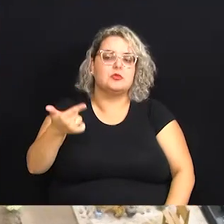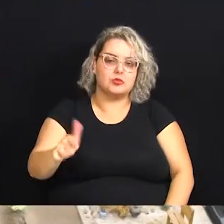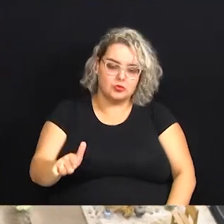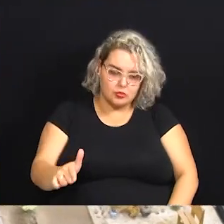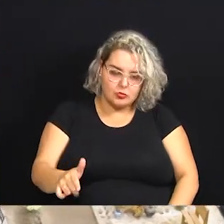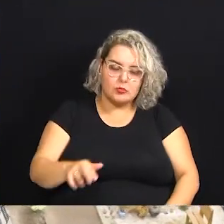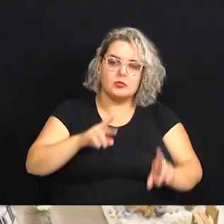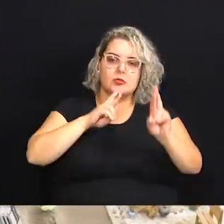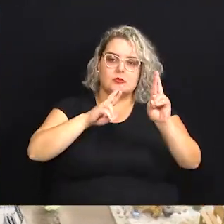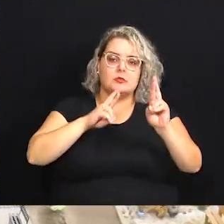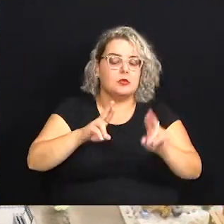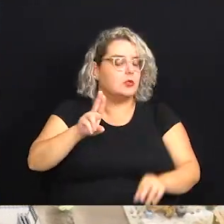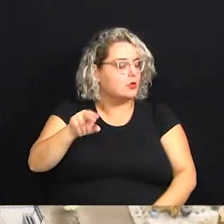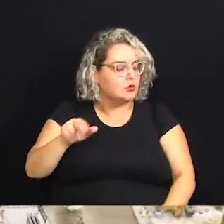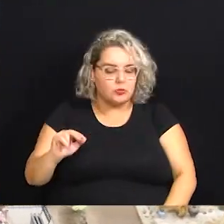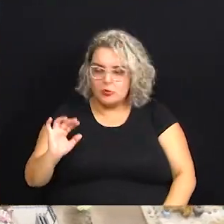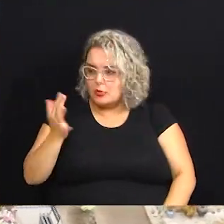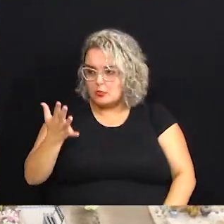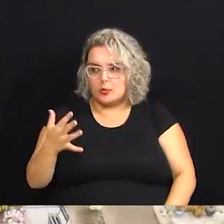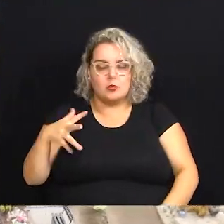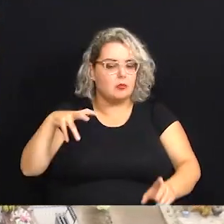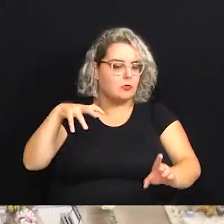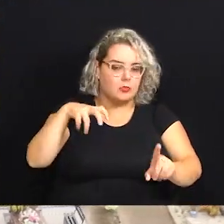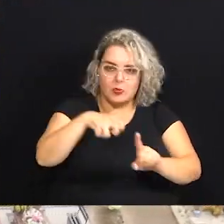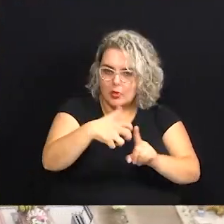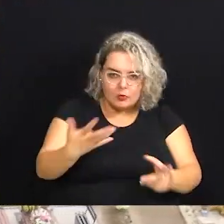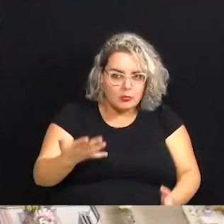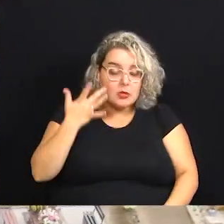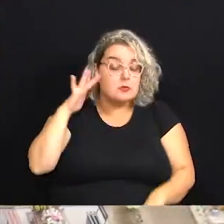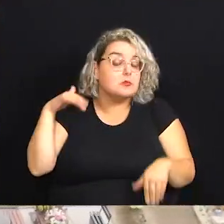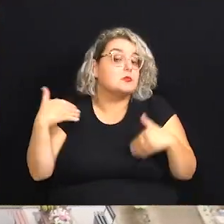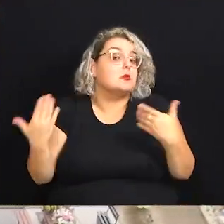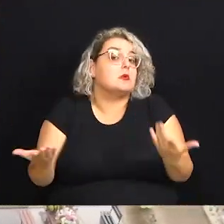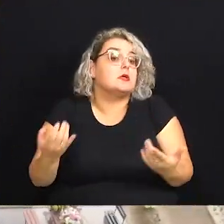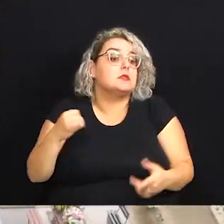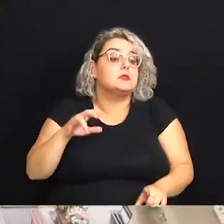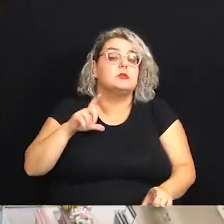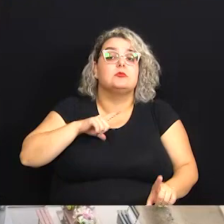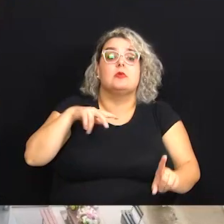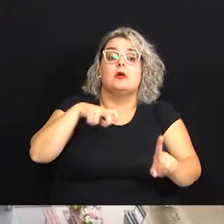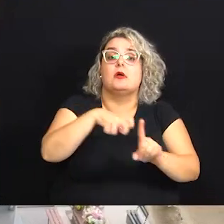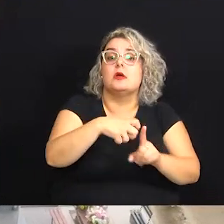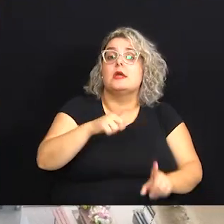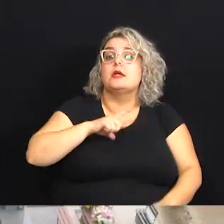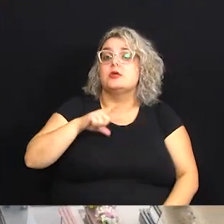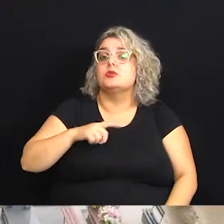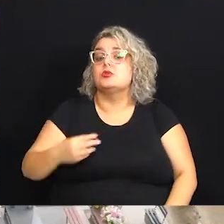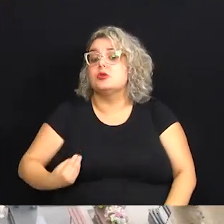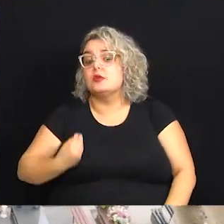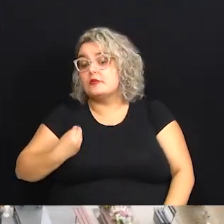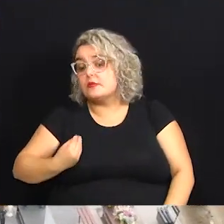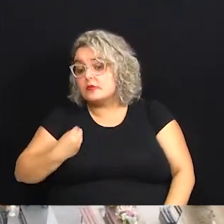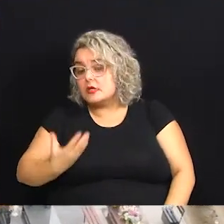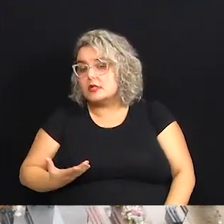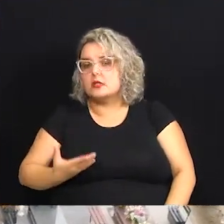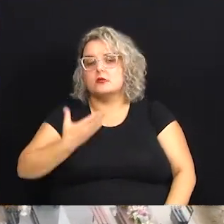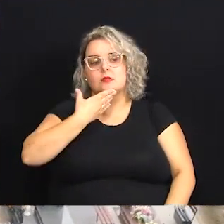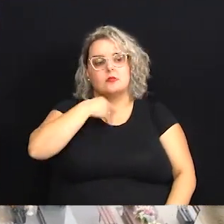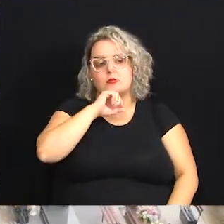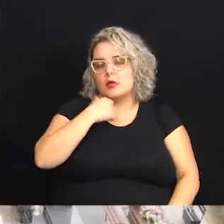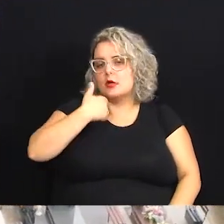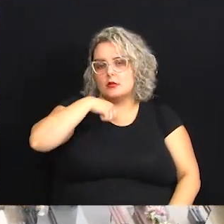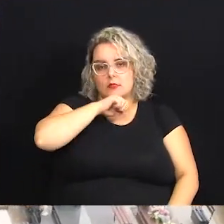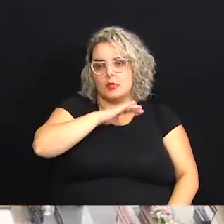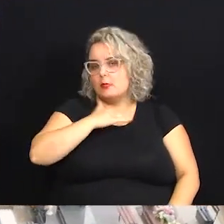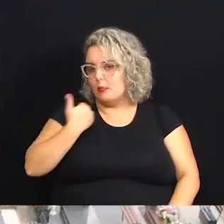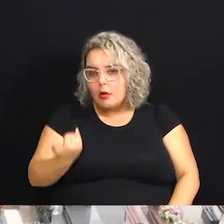gente obviamente espera que nunca aconteça um acidente, mas a gente não sabe o que vai acontecer se tiver um acidente e que tire a vida desse pai ou dessa